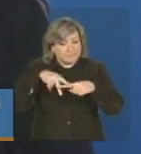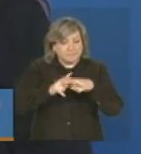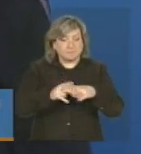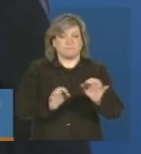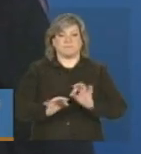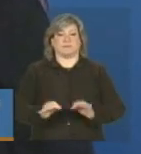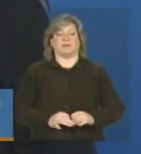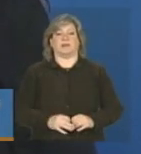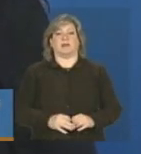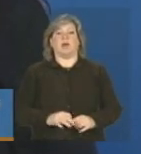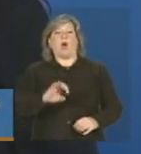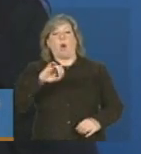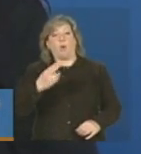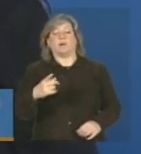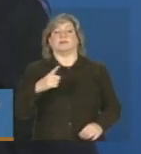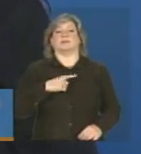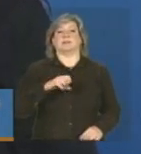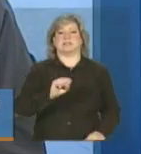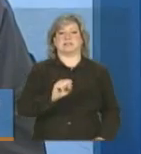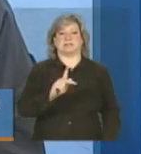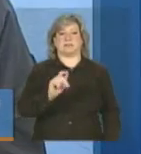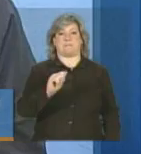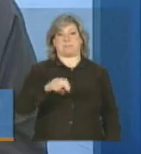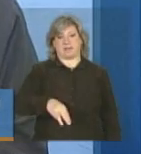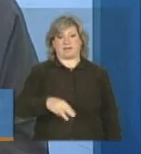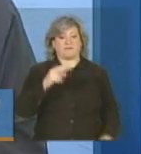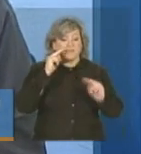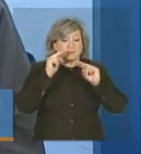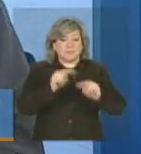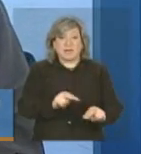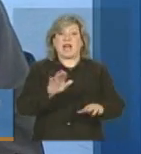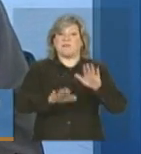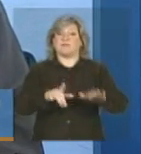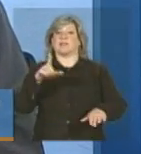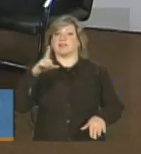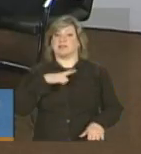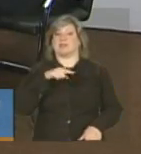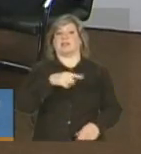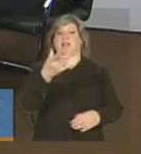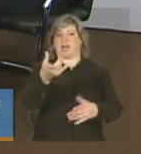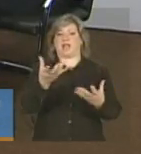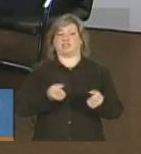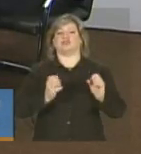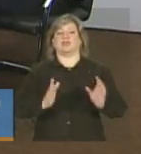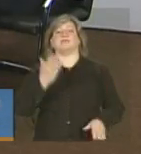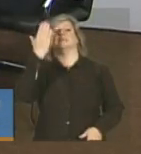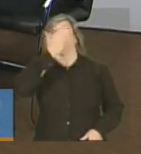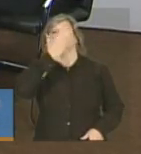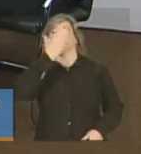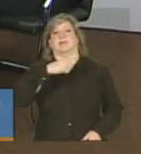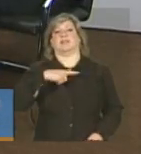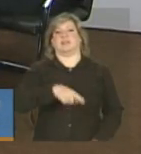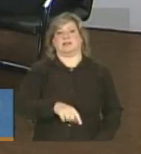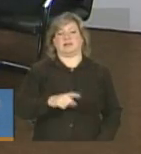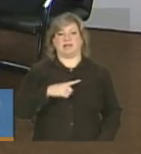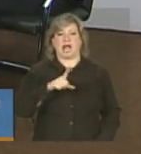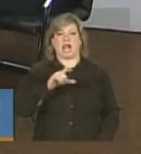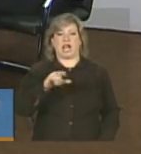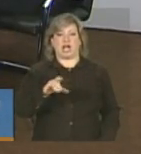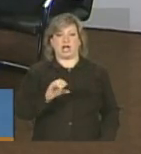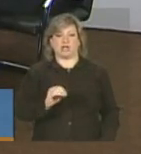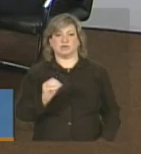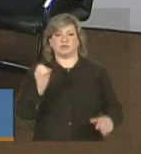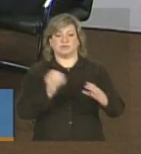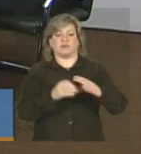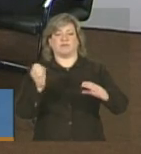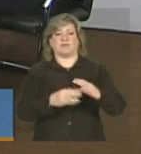outra coisa é a caixa de spam. Aí a gente volta a dizer, vá à caixa de lixo eletrônico lá de spam